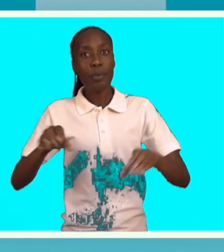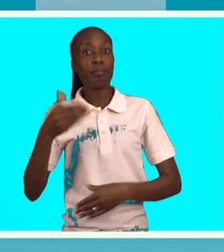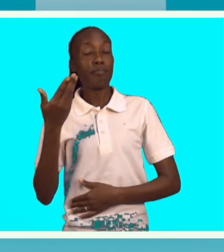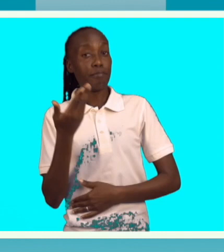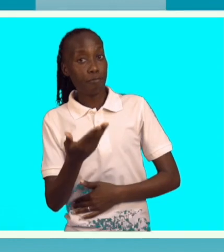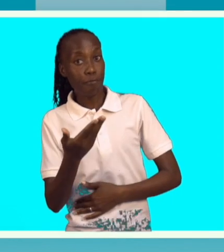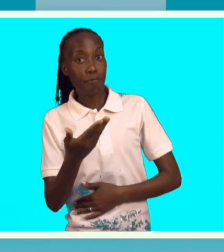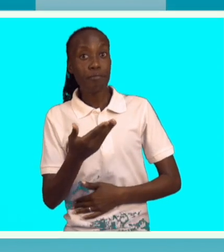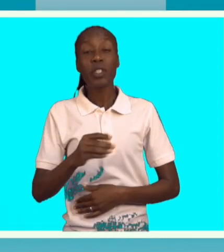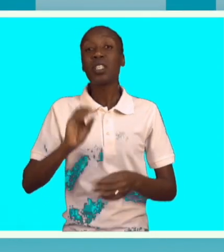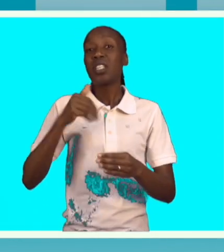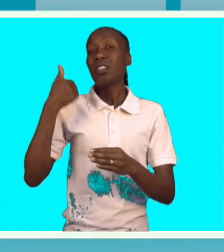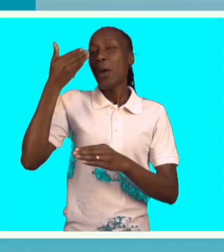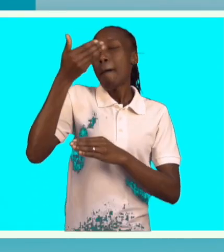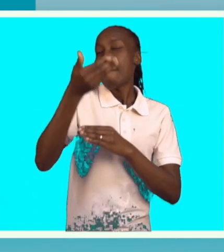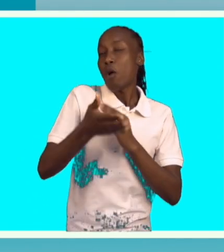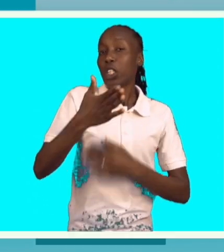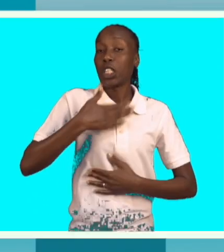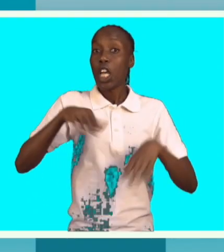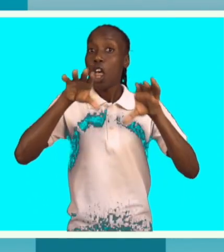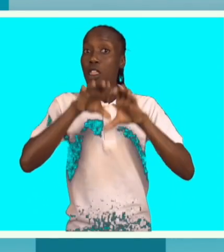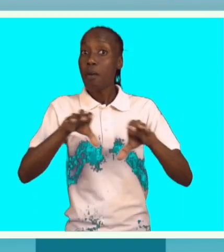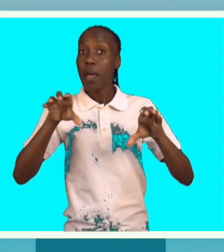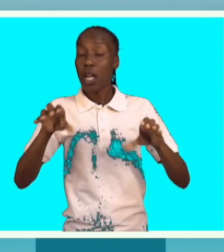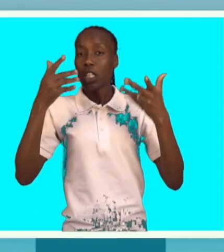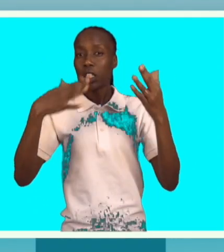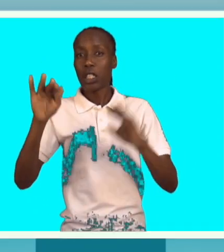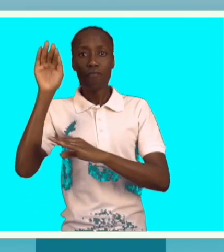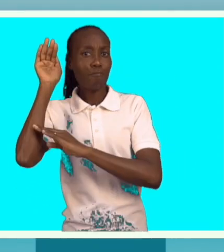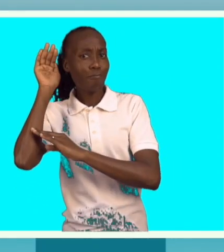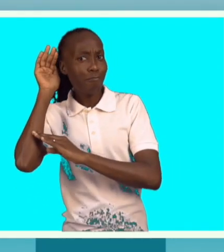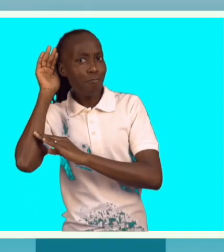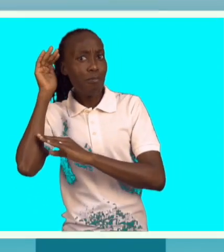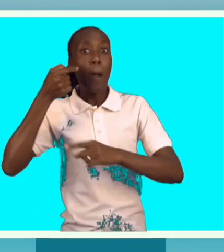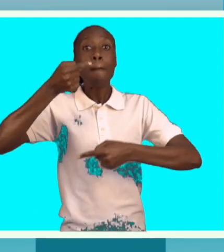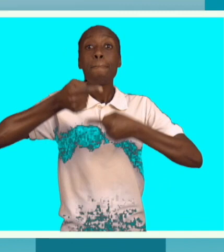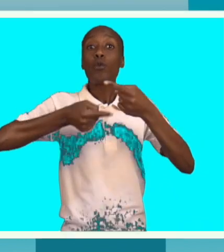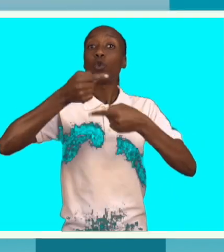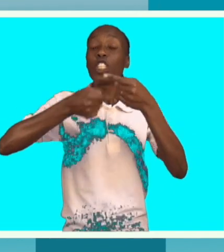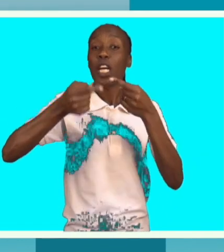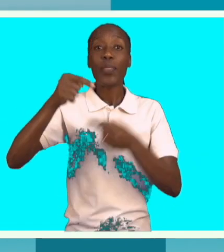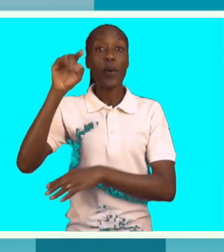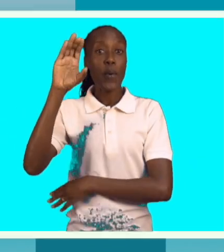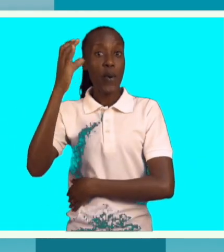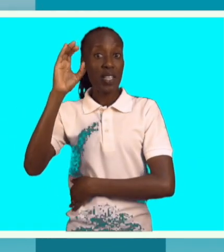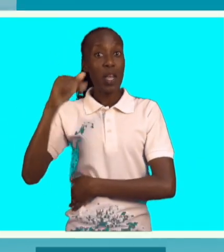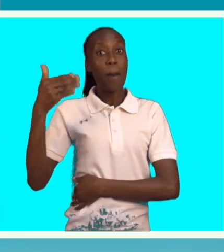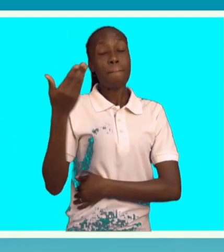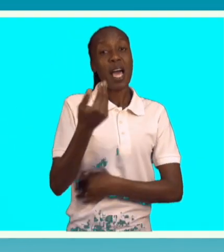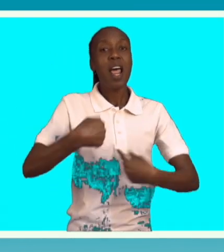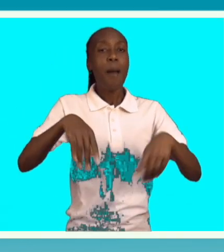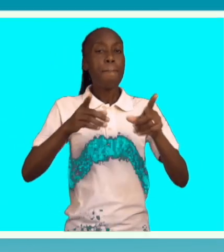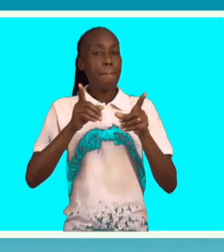E estando no mercado, conheci um projeto da coalizão, a ação para a